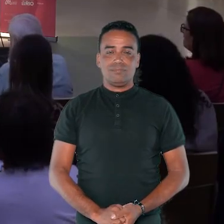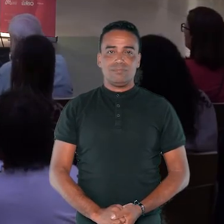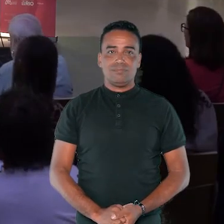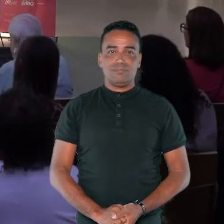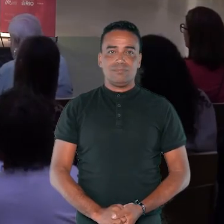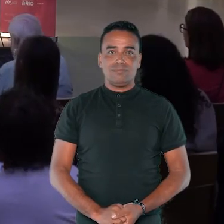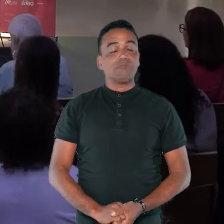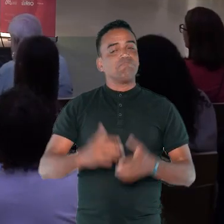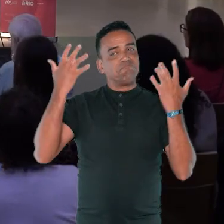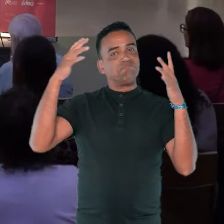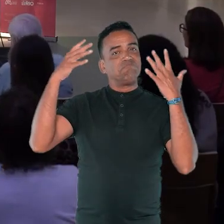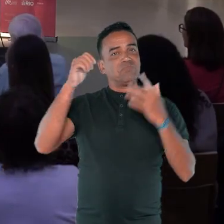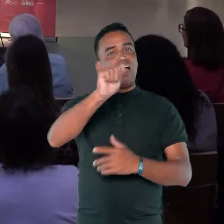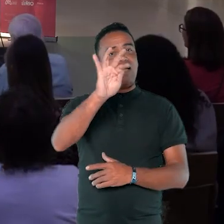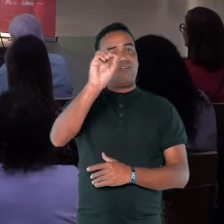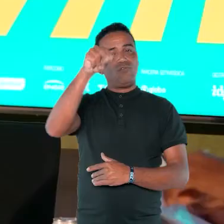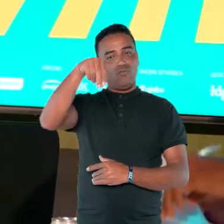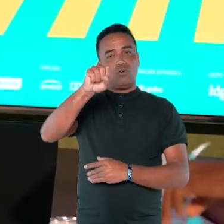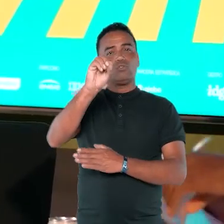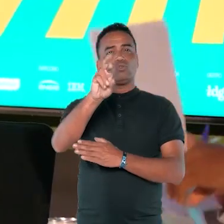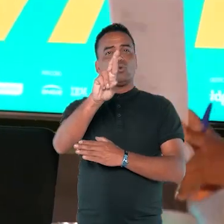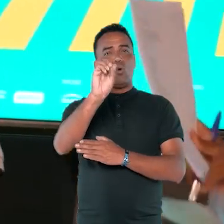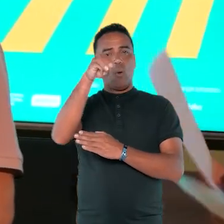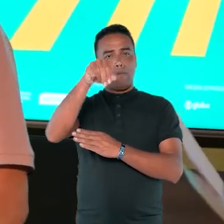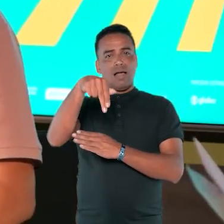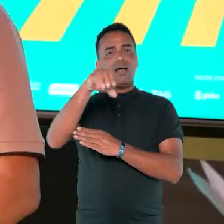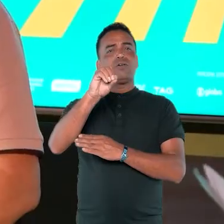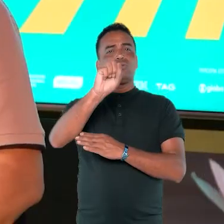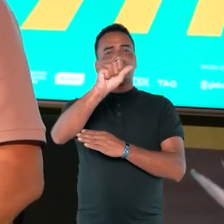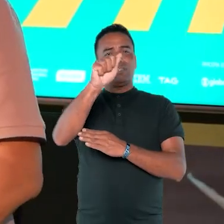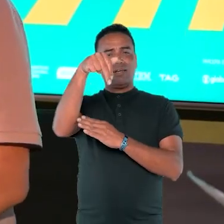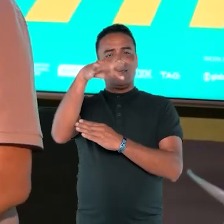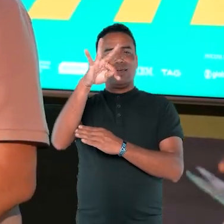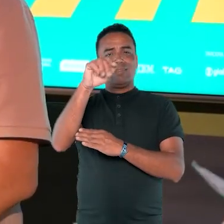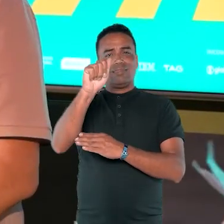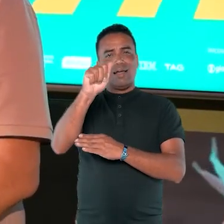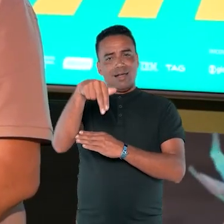Iva Afonso Romano de Santana. Engraçado, eu conheci o Xará em